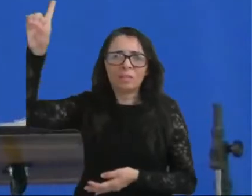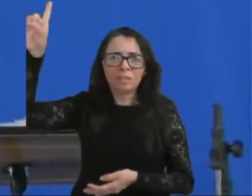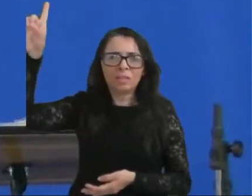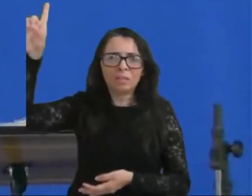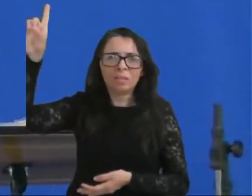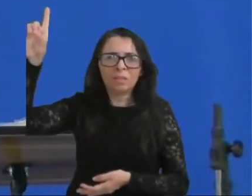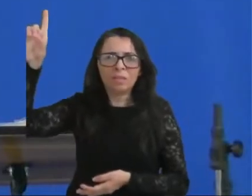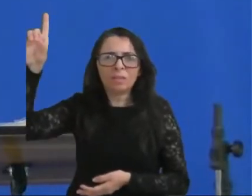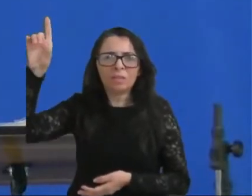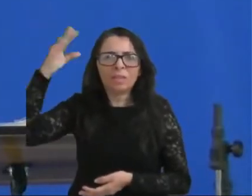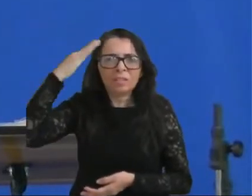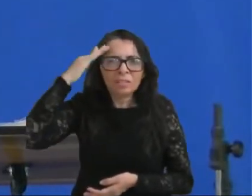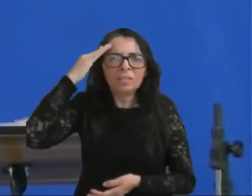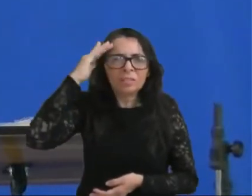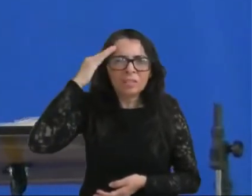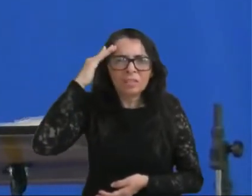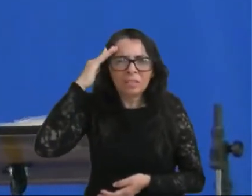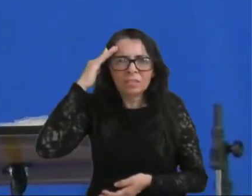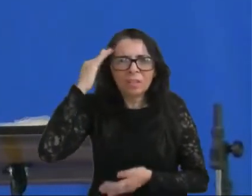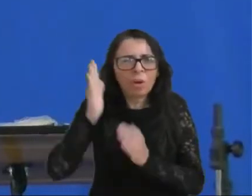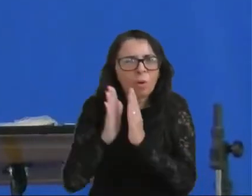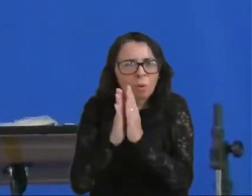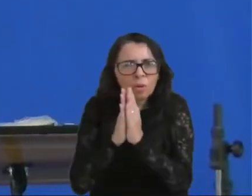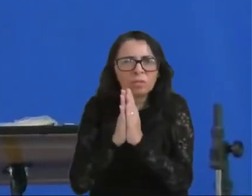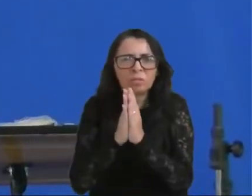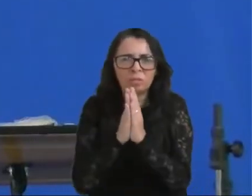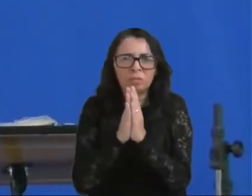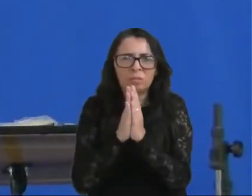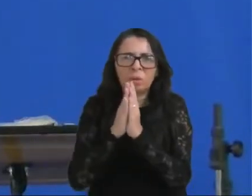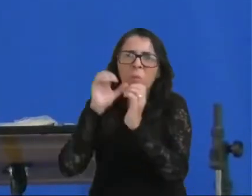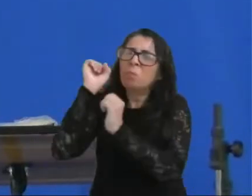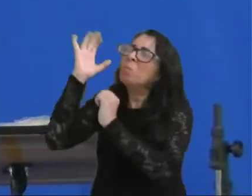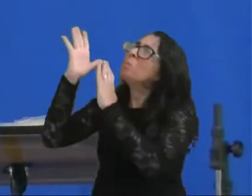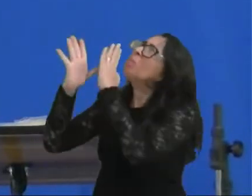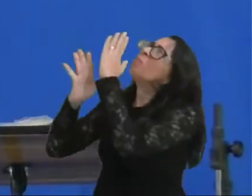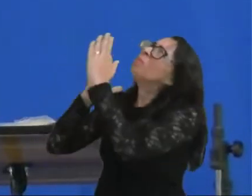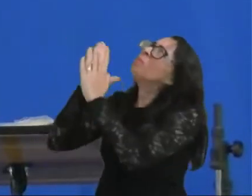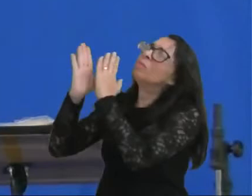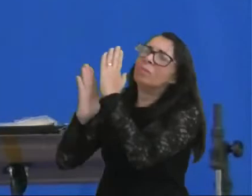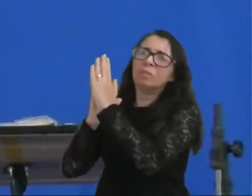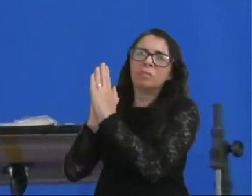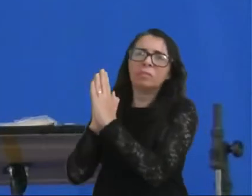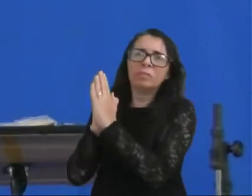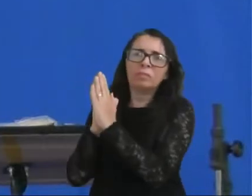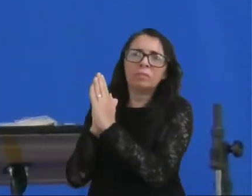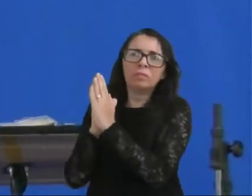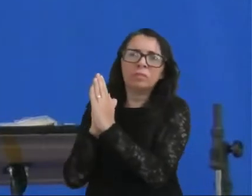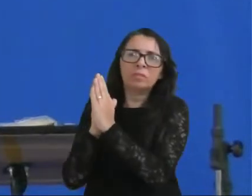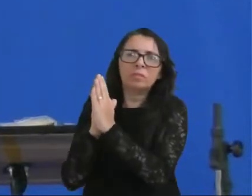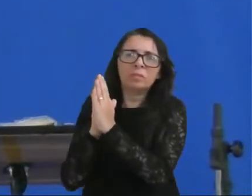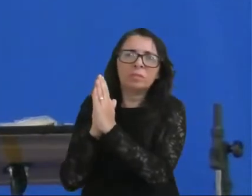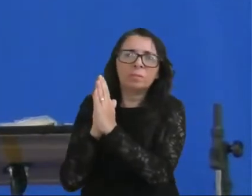dias da igreja, mas continuei frio, continuei gelado,